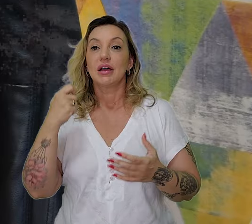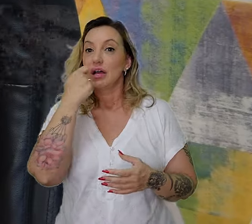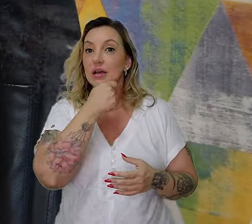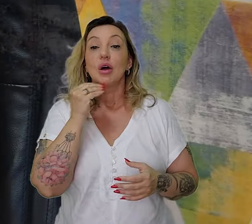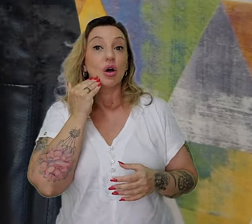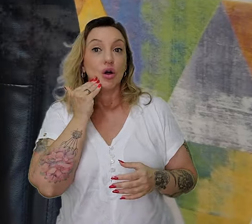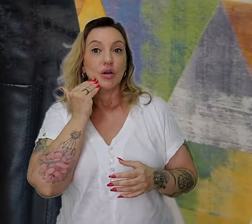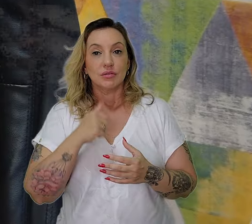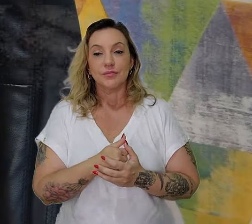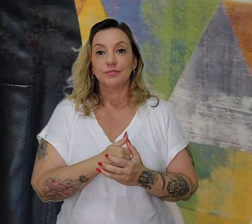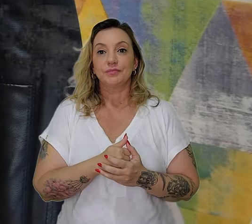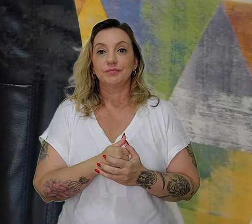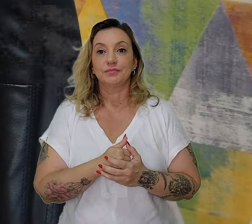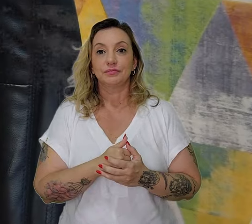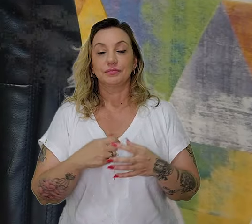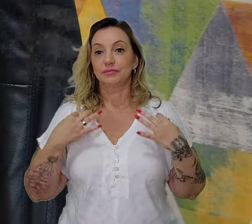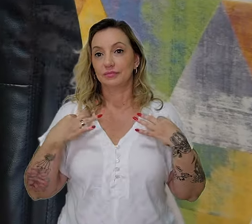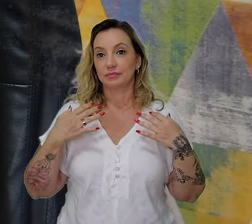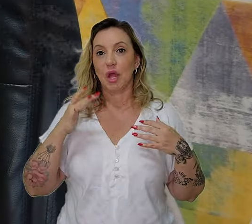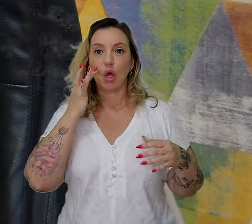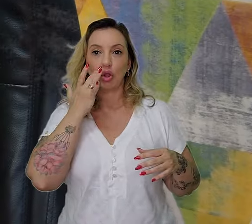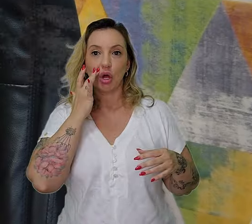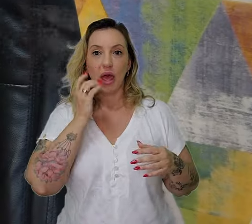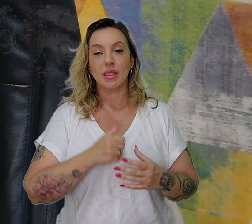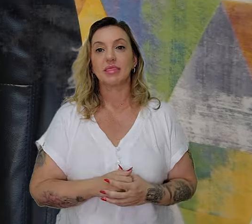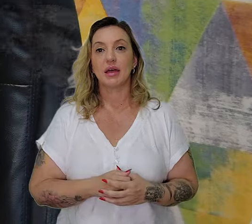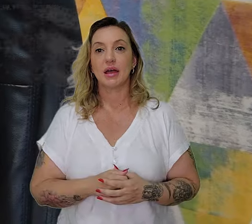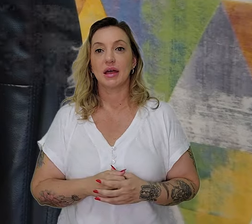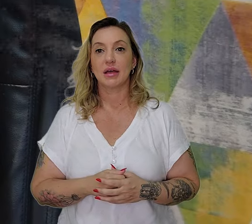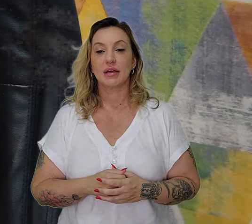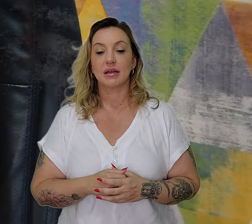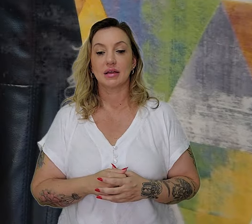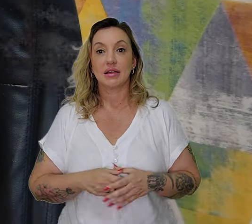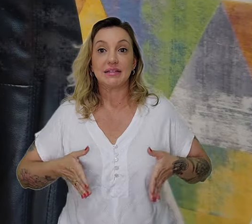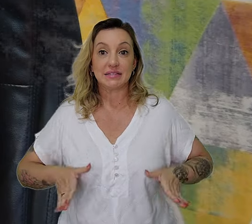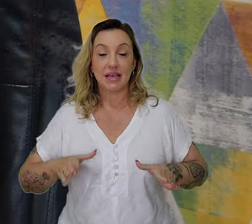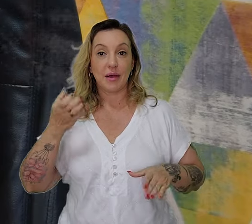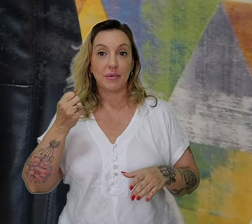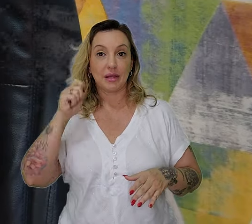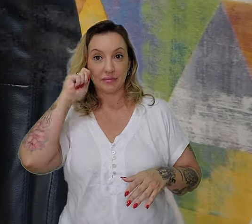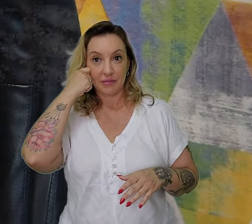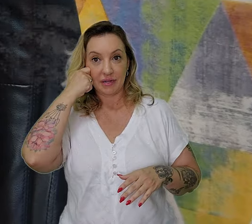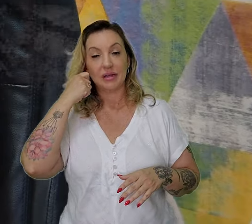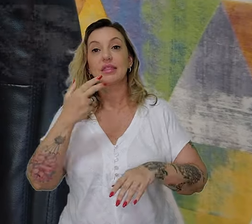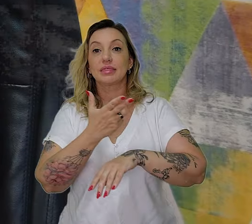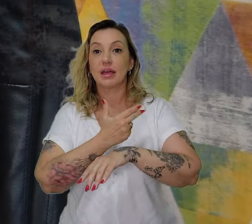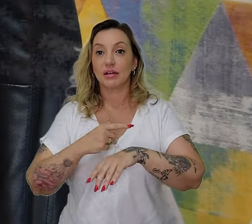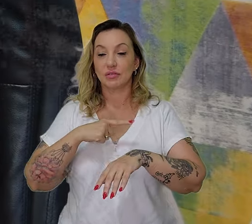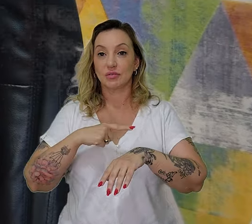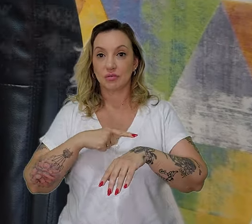tô com batom rosa tô com uma blusa meio dourada e uma saia preto e branca tem uma